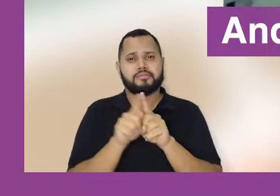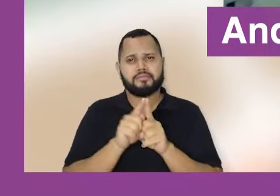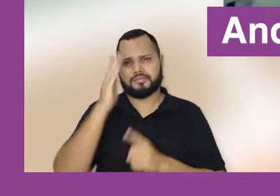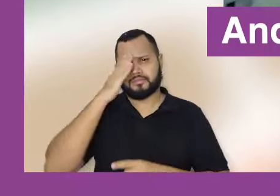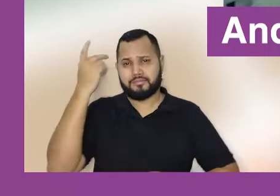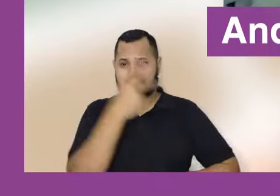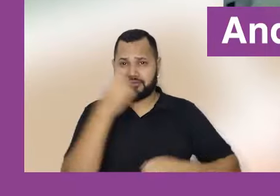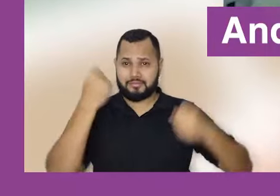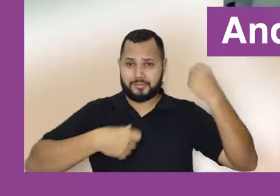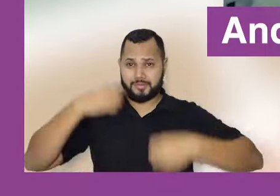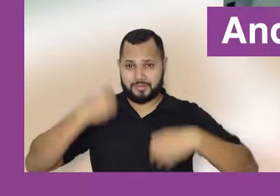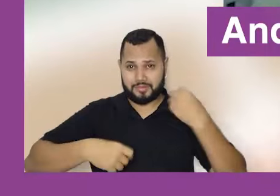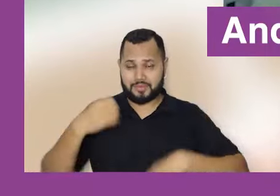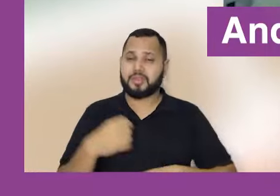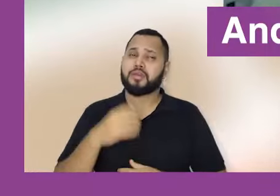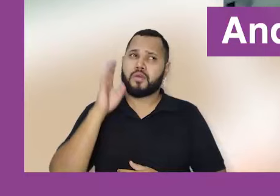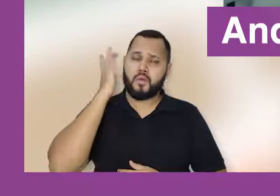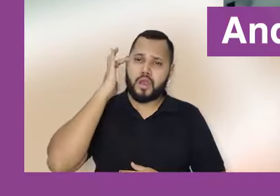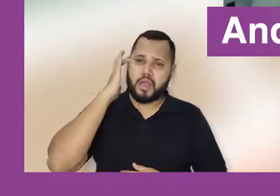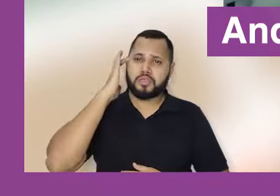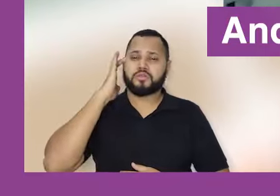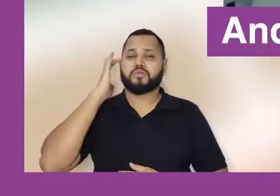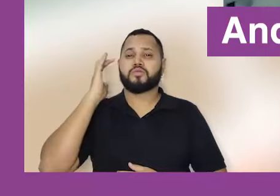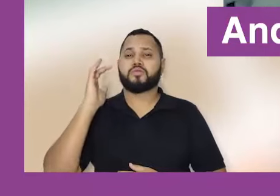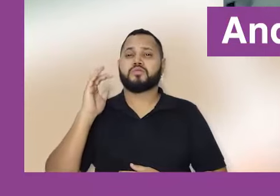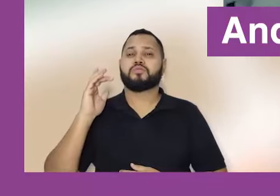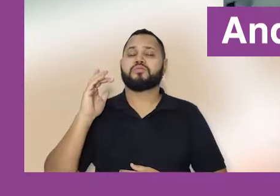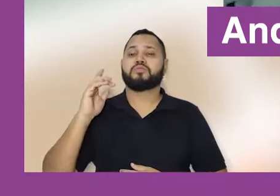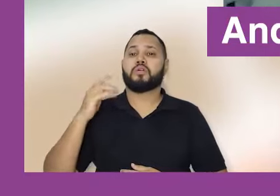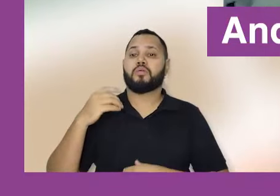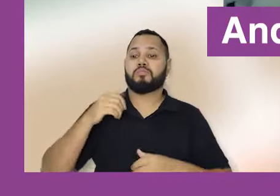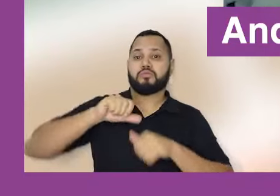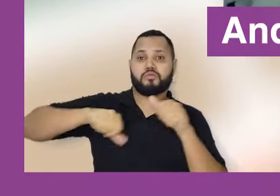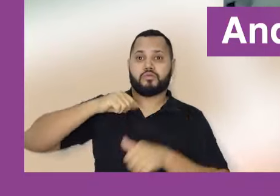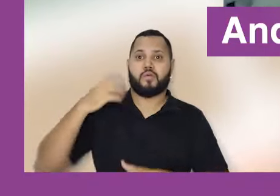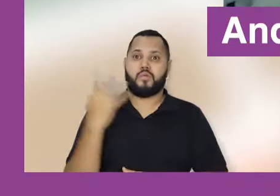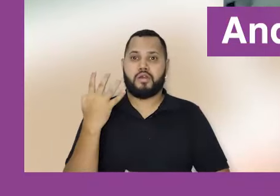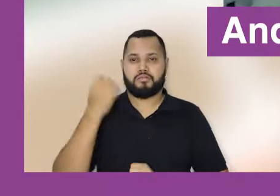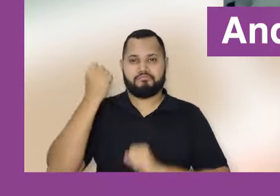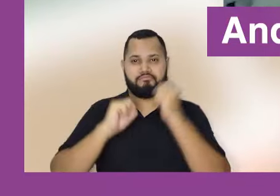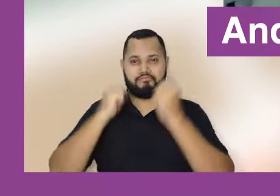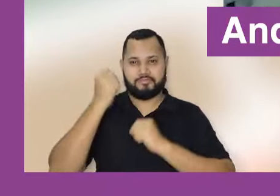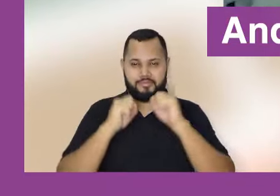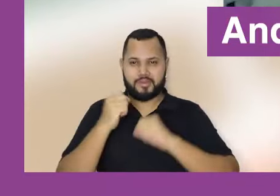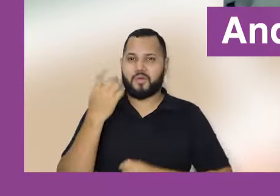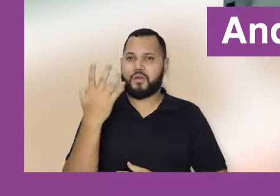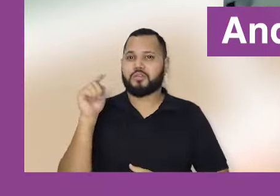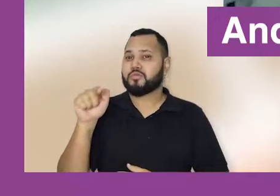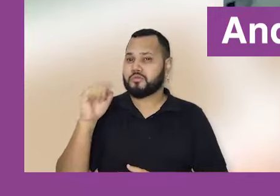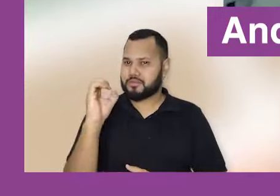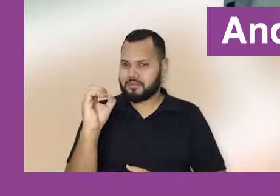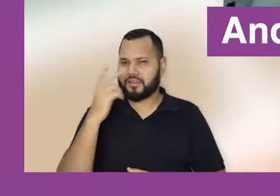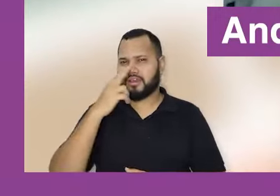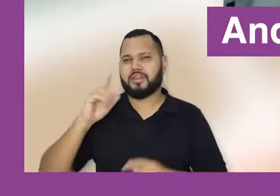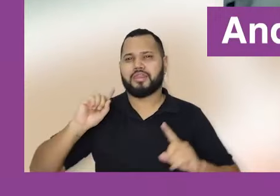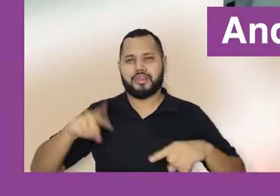de tudo isso que você tá colocando né eu que a quarta revolução industrial na indústria 4.0 e